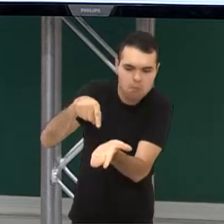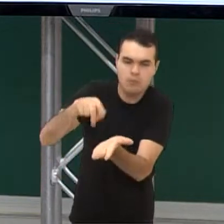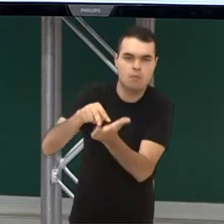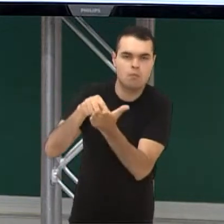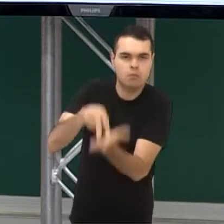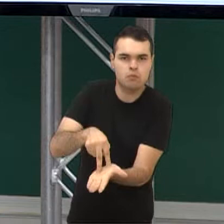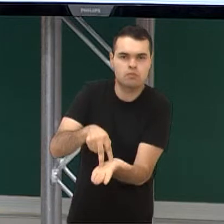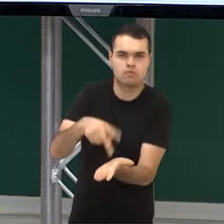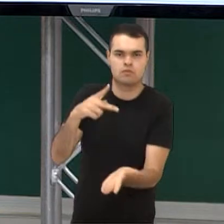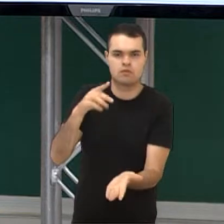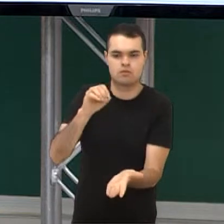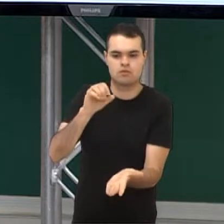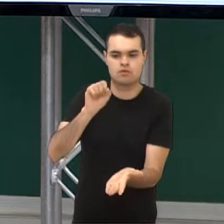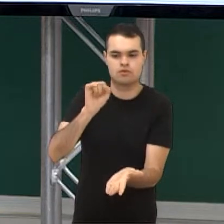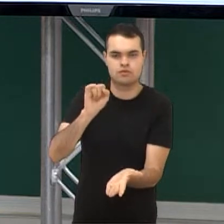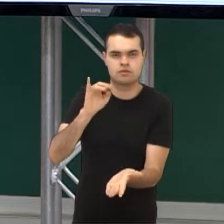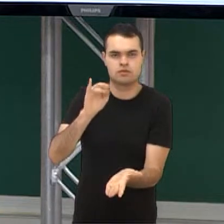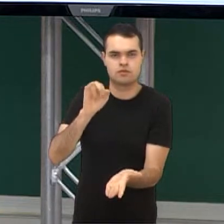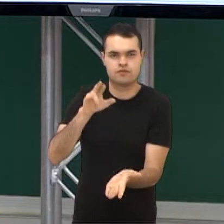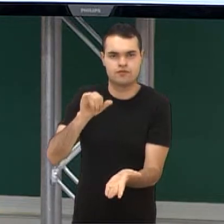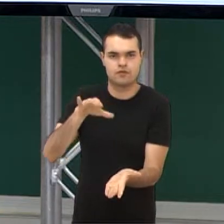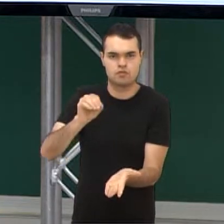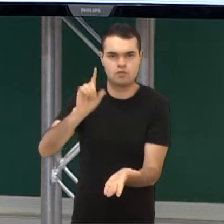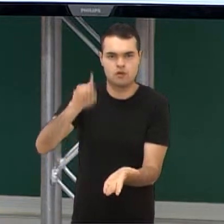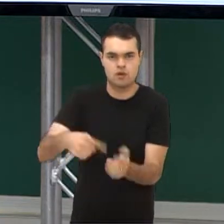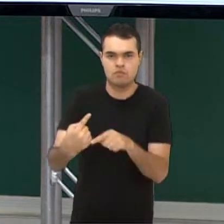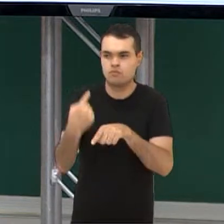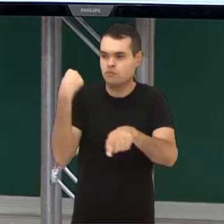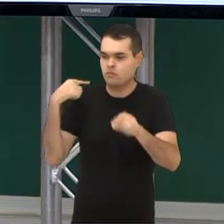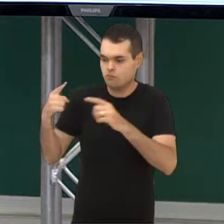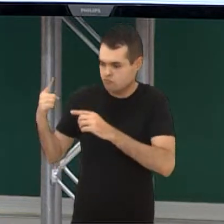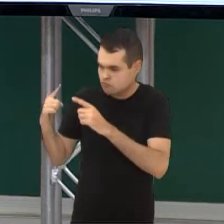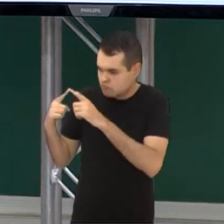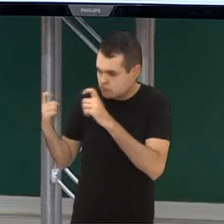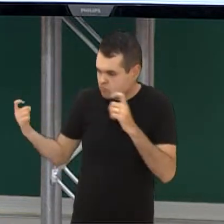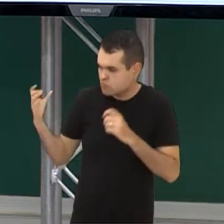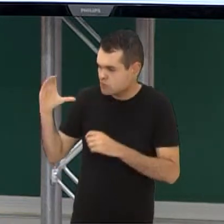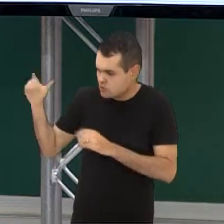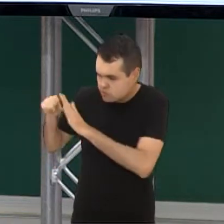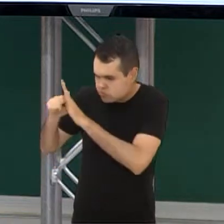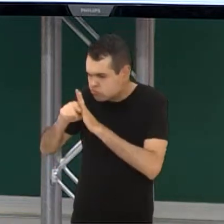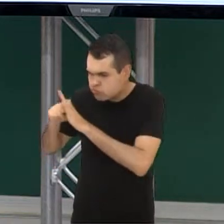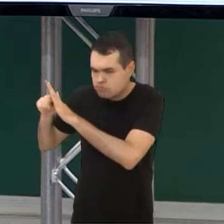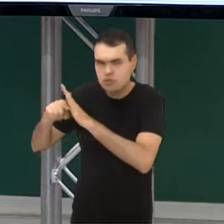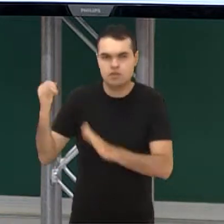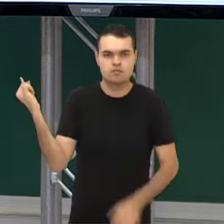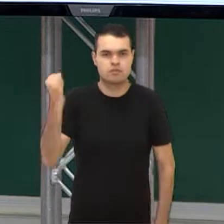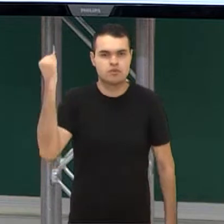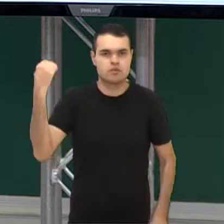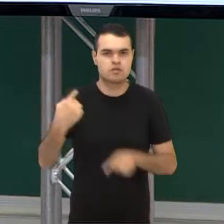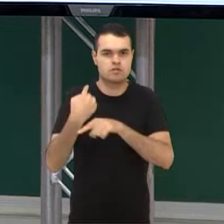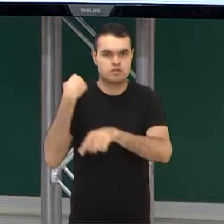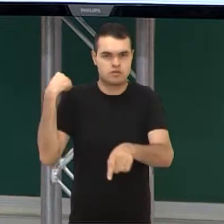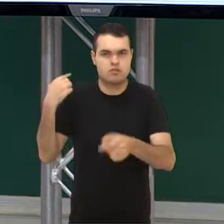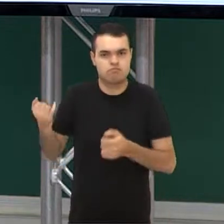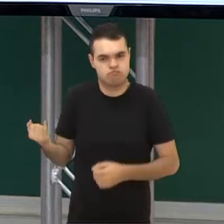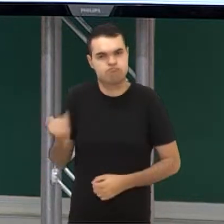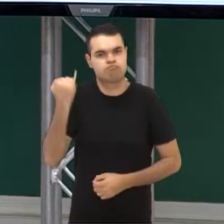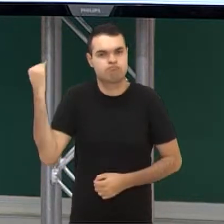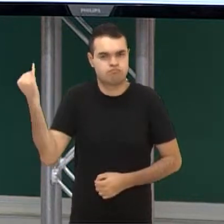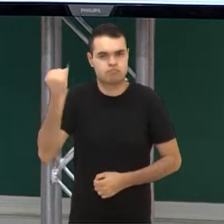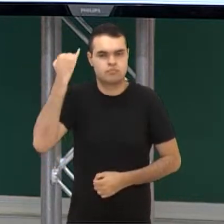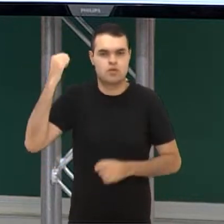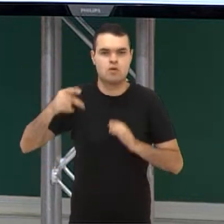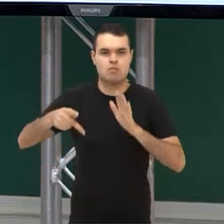positivismo tem muito a ver com o cientificismo que era muito importante nessa época, ou que ganhou relevância ali com